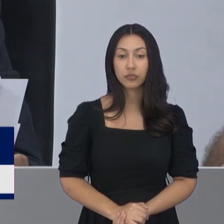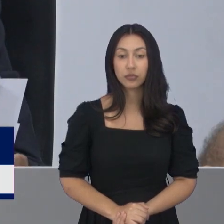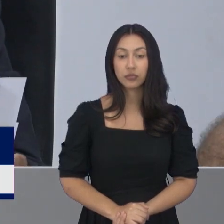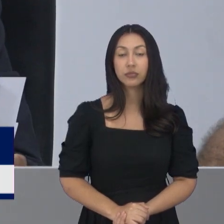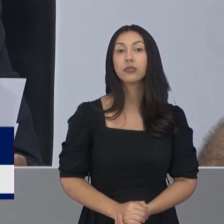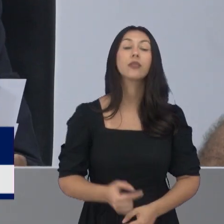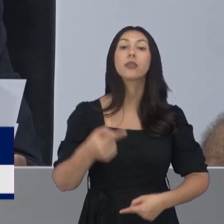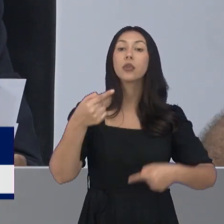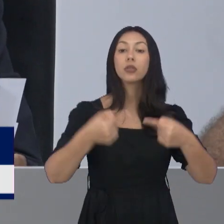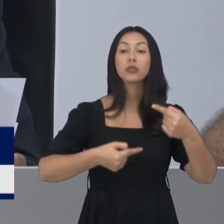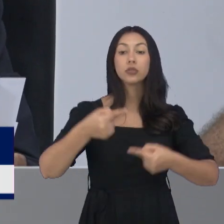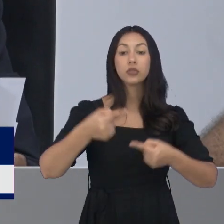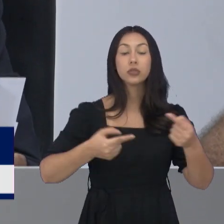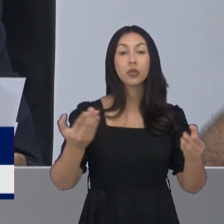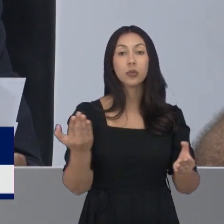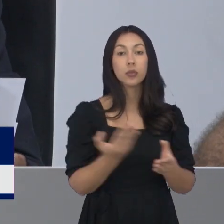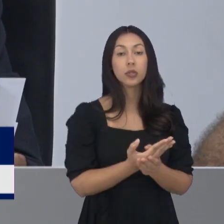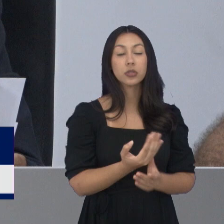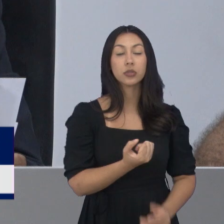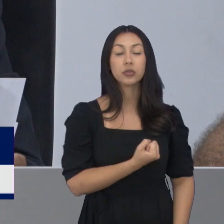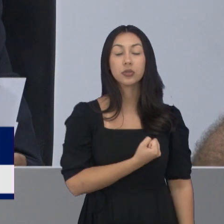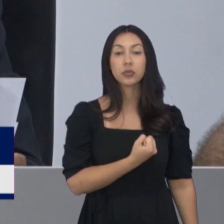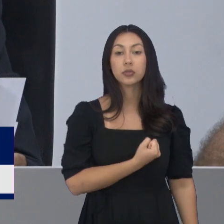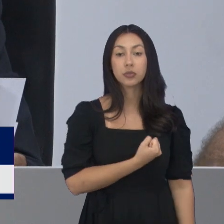Em discussão, o processo de número